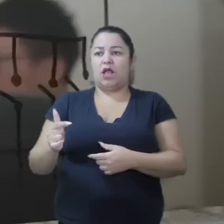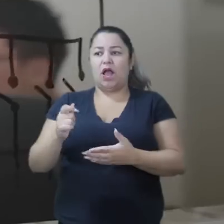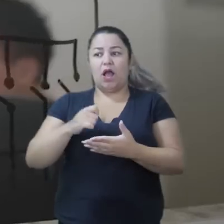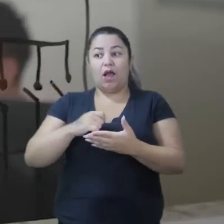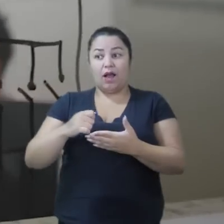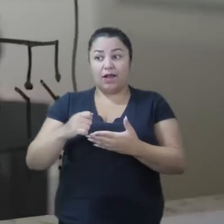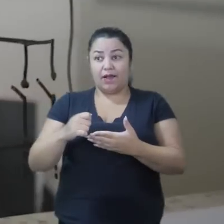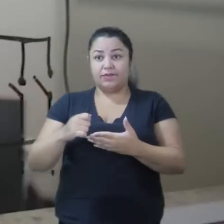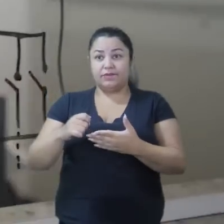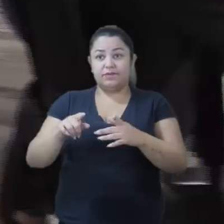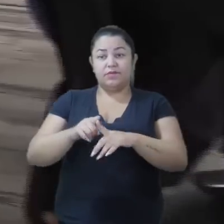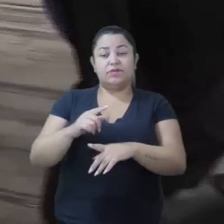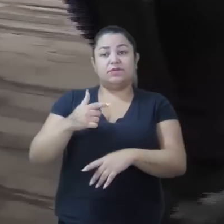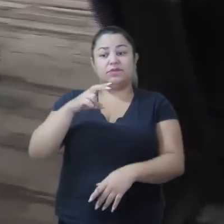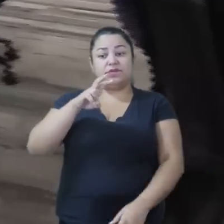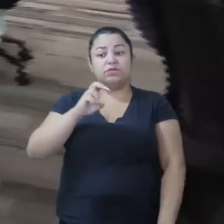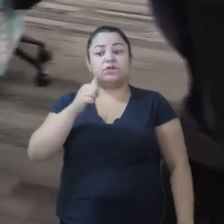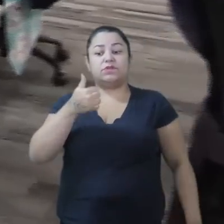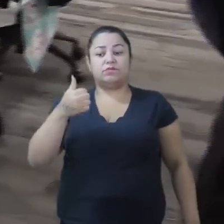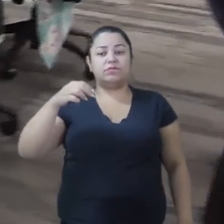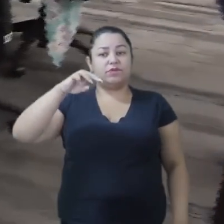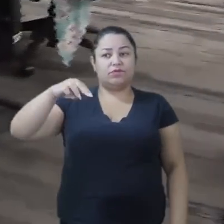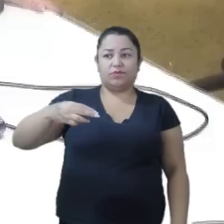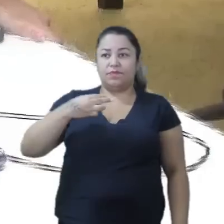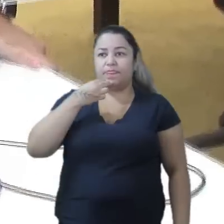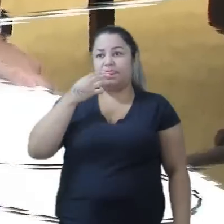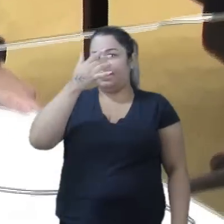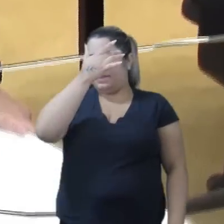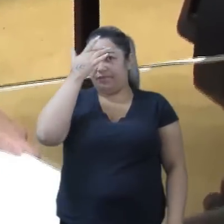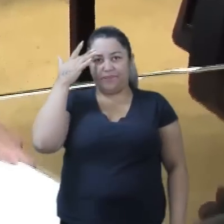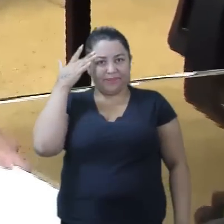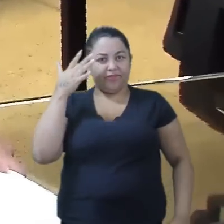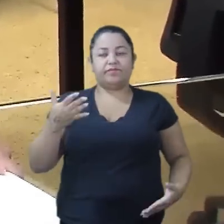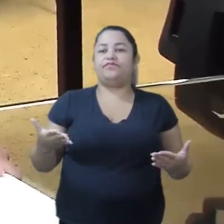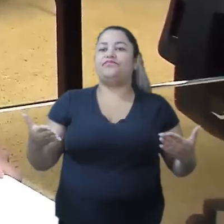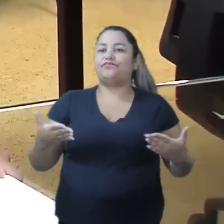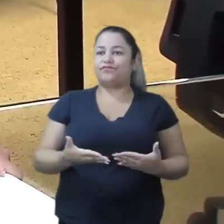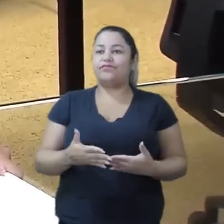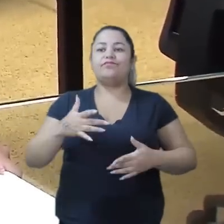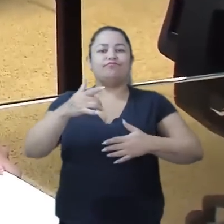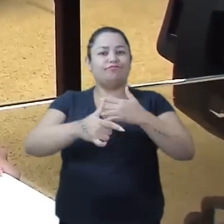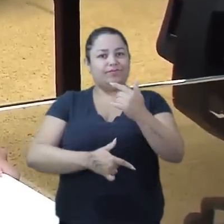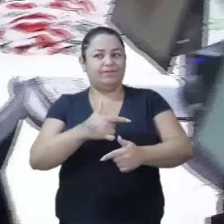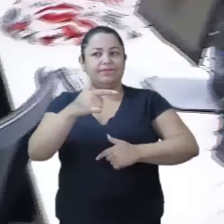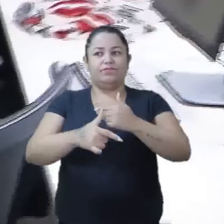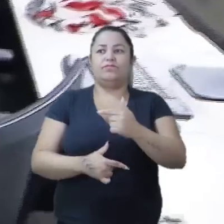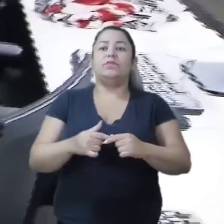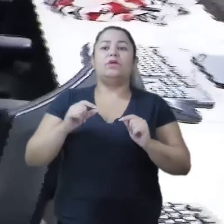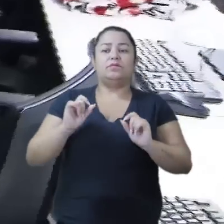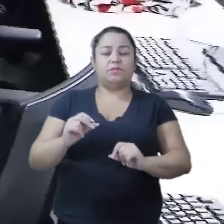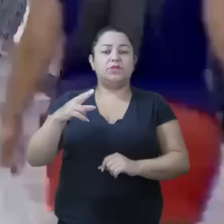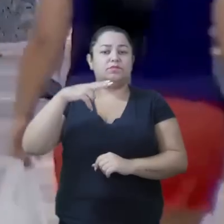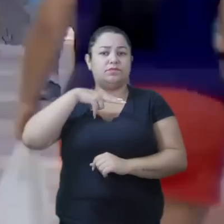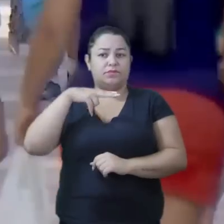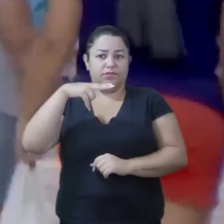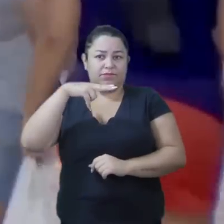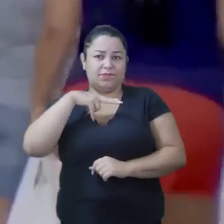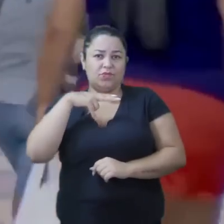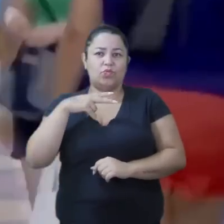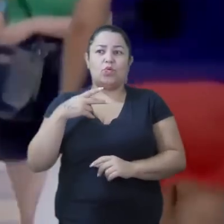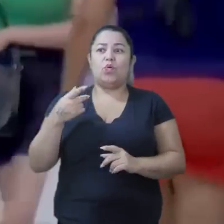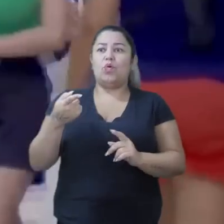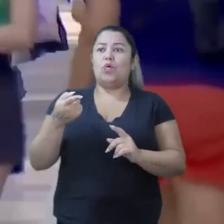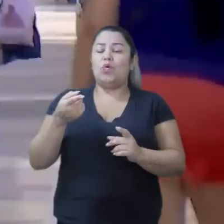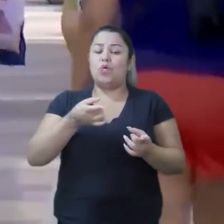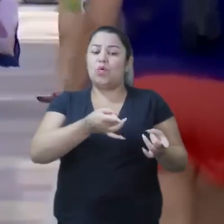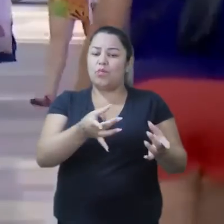são mais de 51 milhões de pessoas que atualmente exercem funções no setor privado. O comércio é